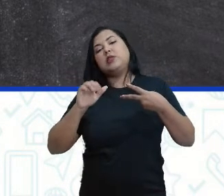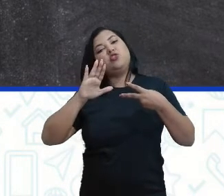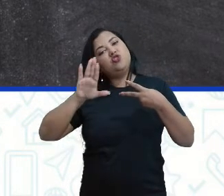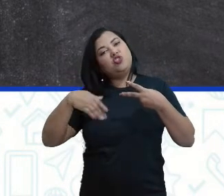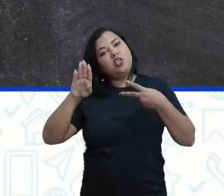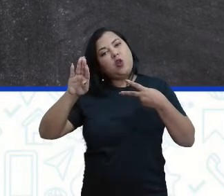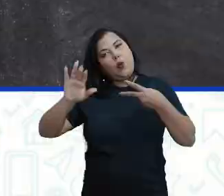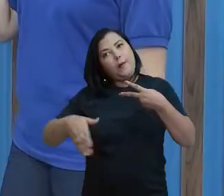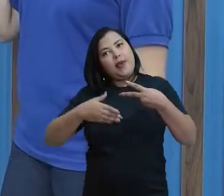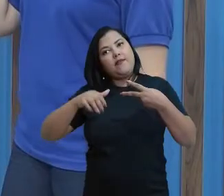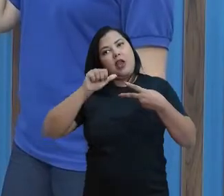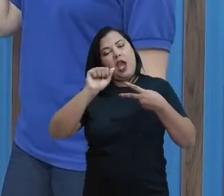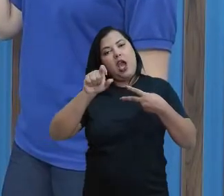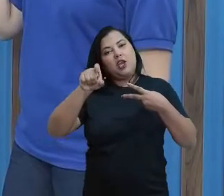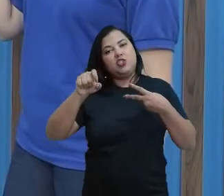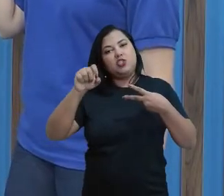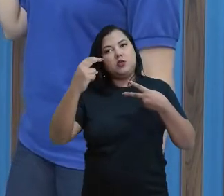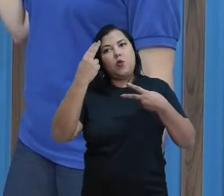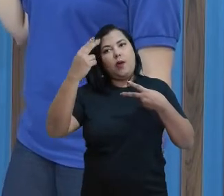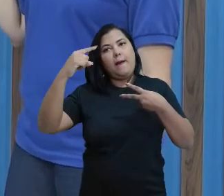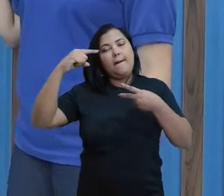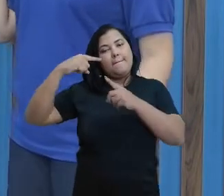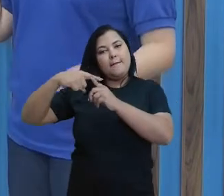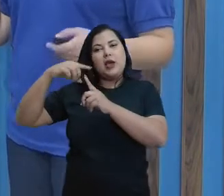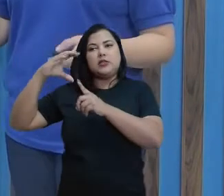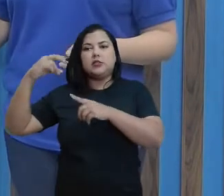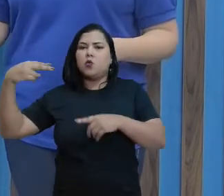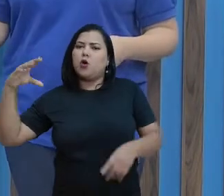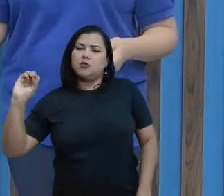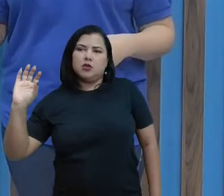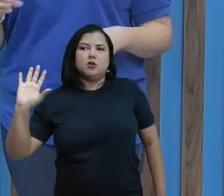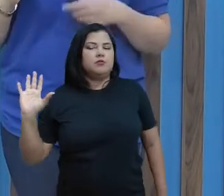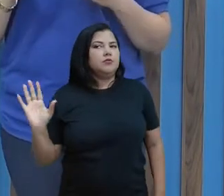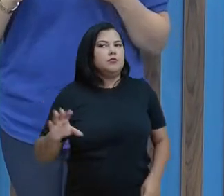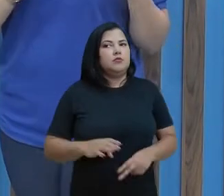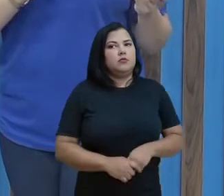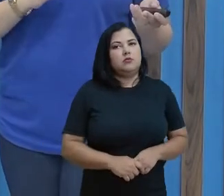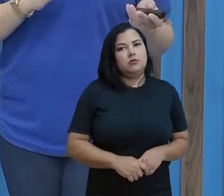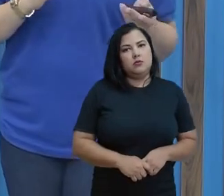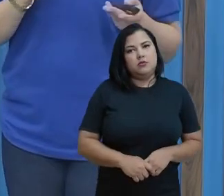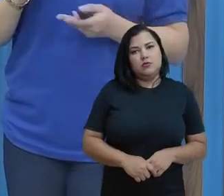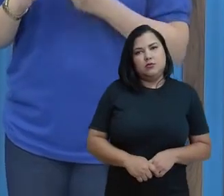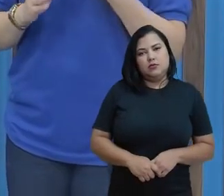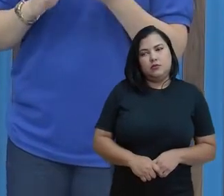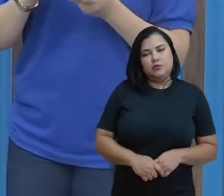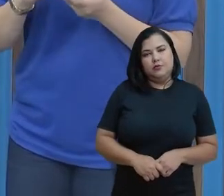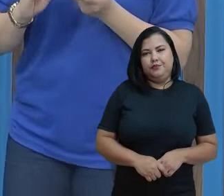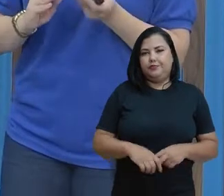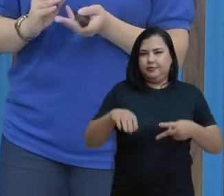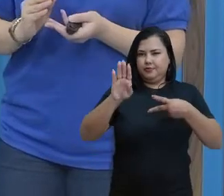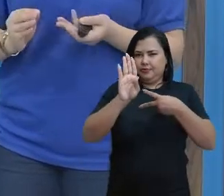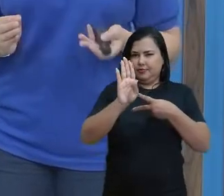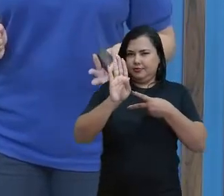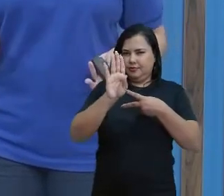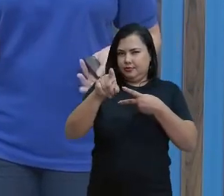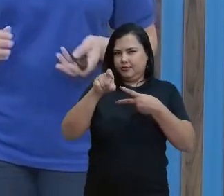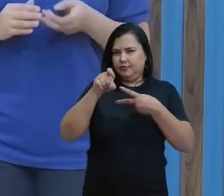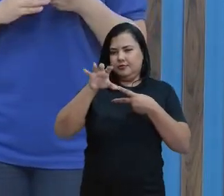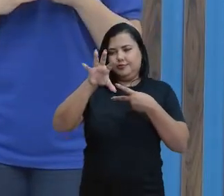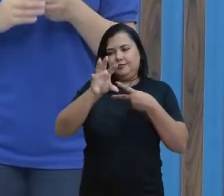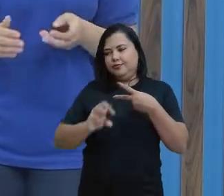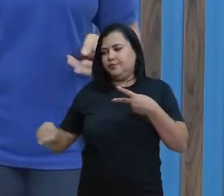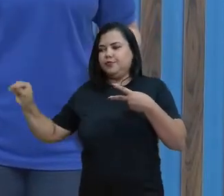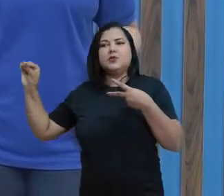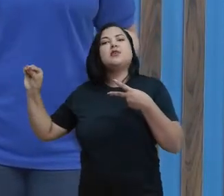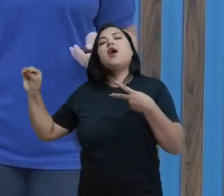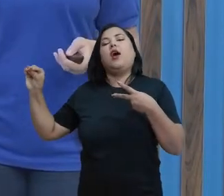ó. Vai ficar ax quadrado mais c igual a zero. O bx, que era aquele termo que ficava no meio,